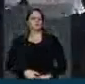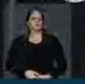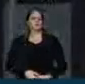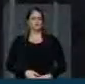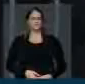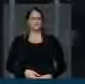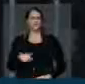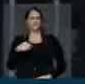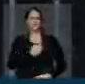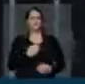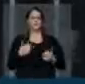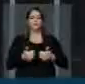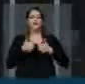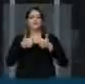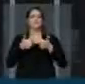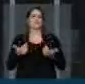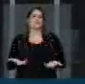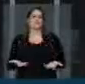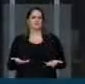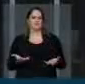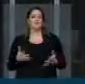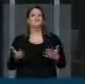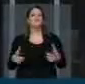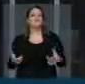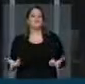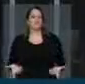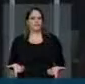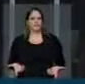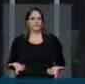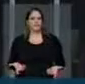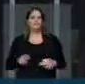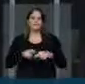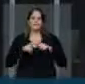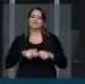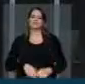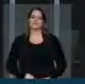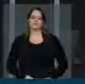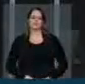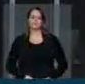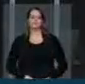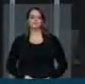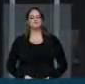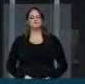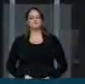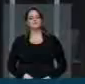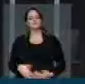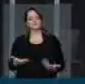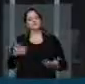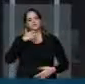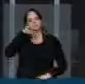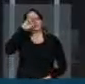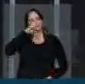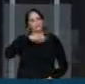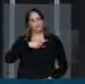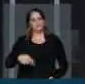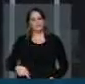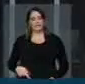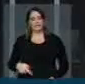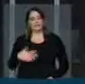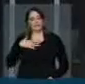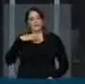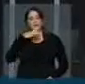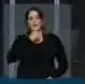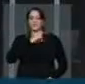qualidade nossa, é isso que se vê. Então, senhor presidente, me parece que o governo Dilma